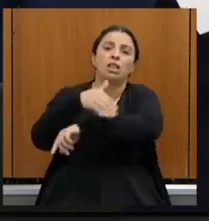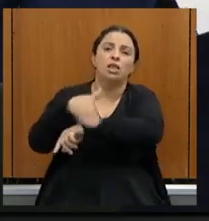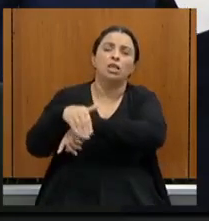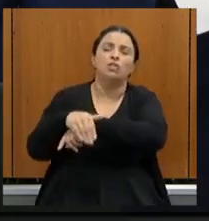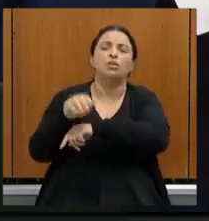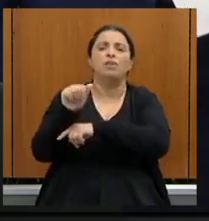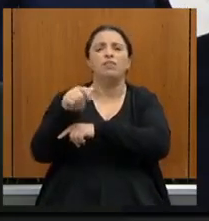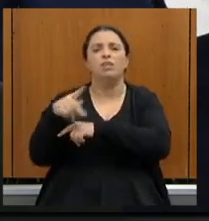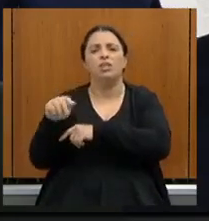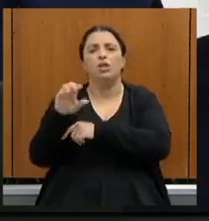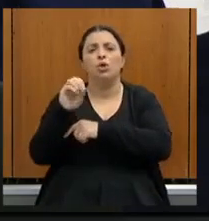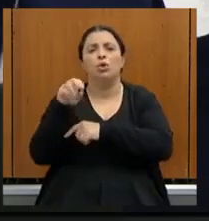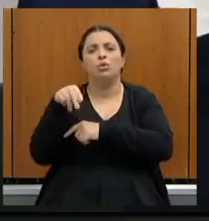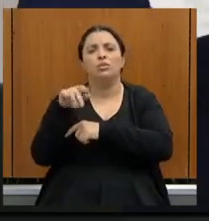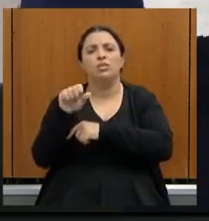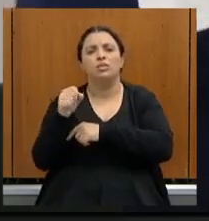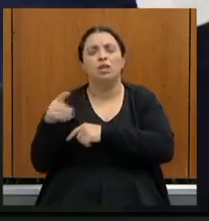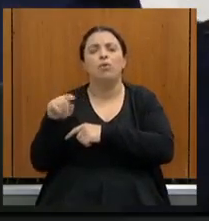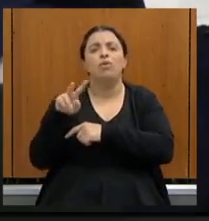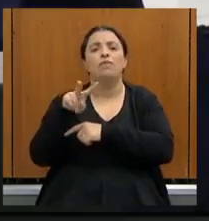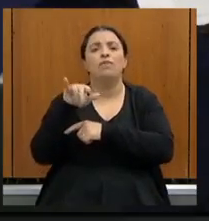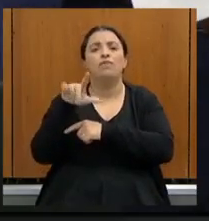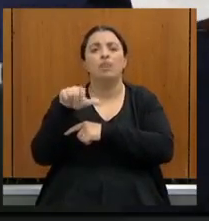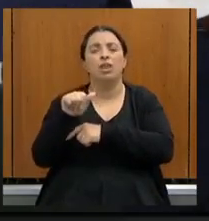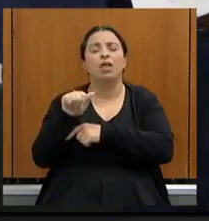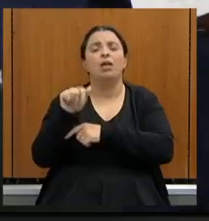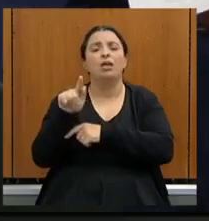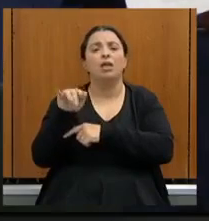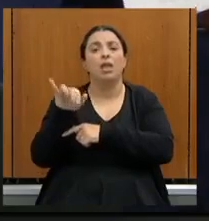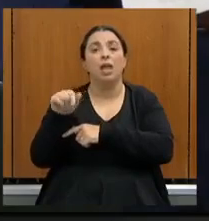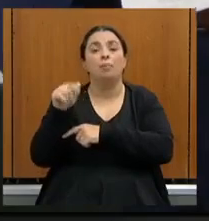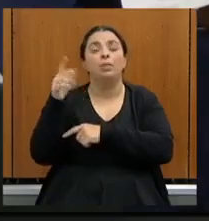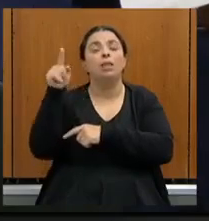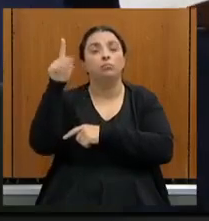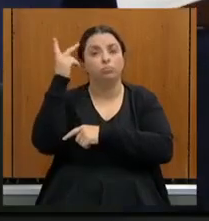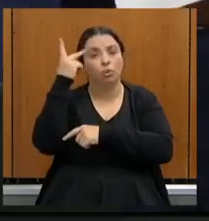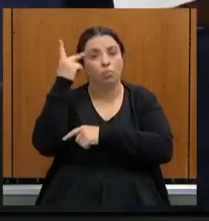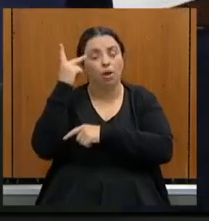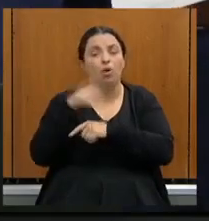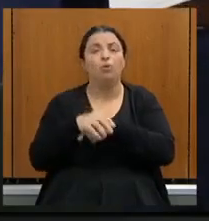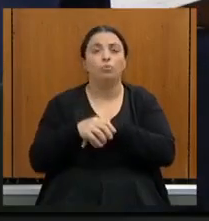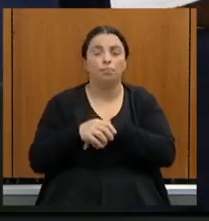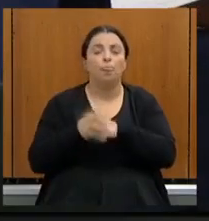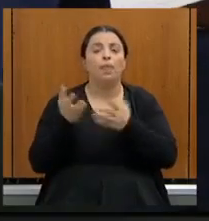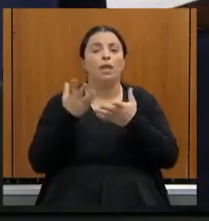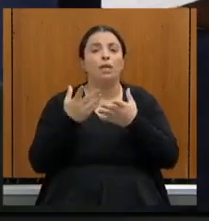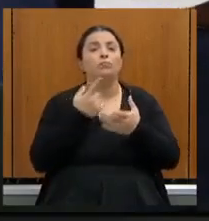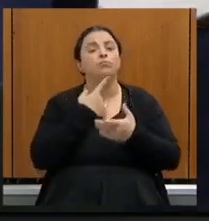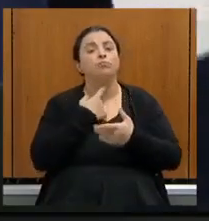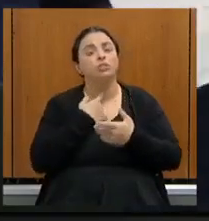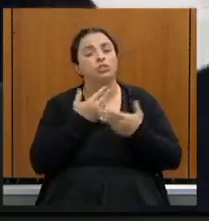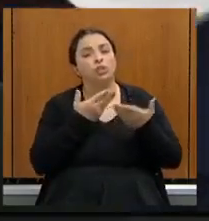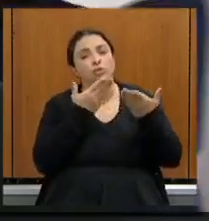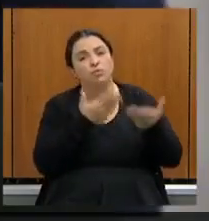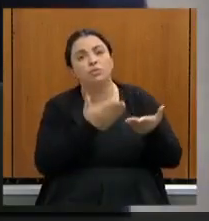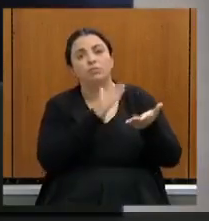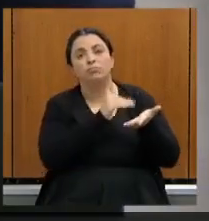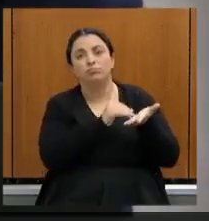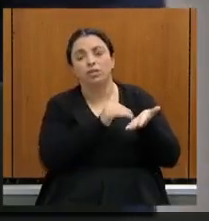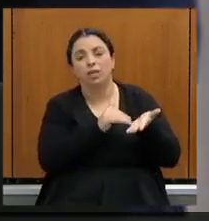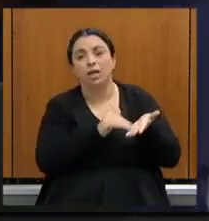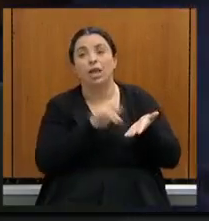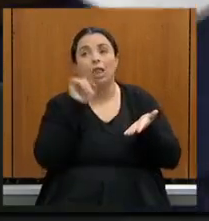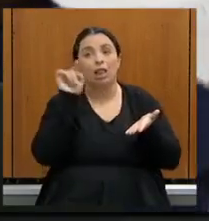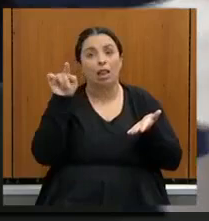58 Vila Guilherme São Paulo e queremos desejar secretário que a